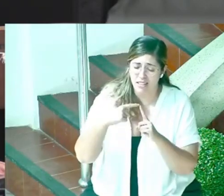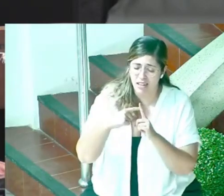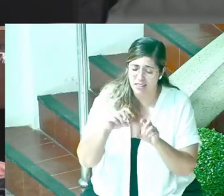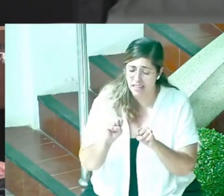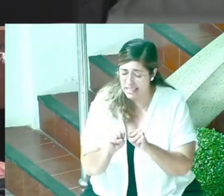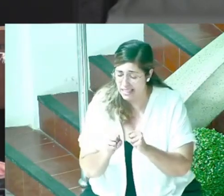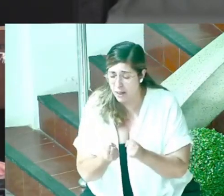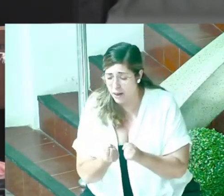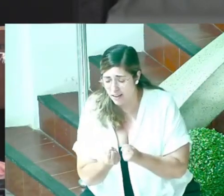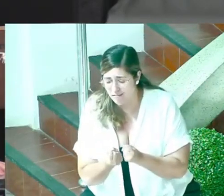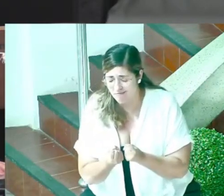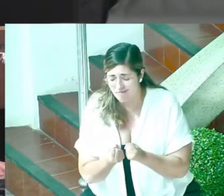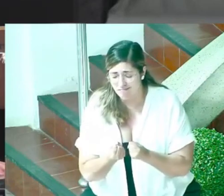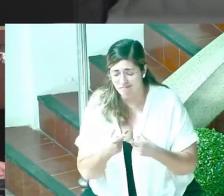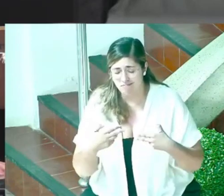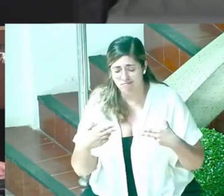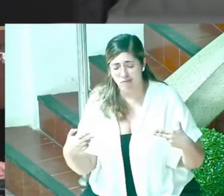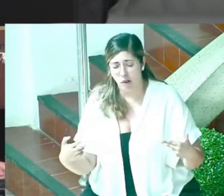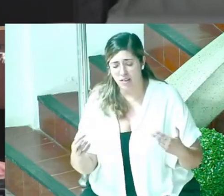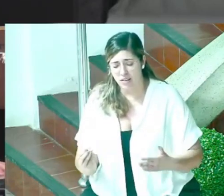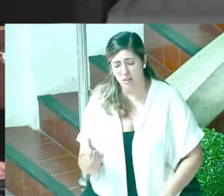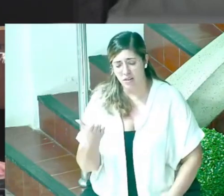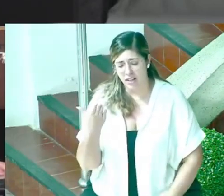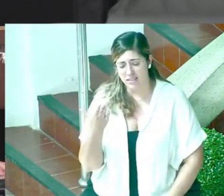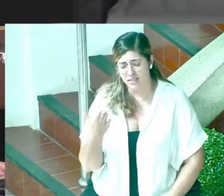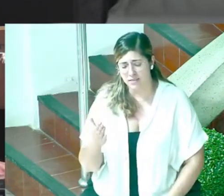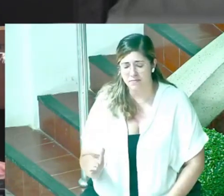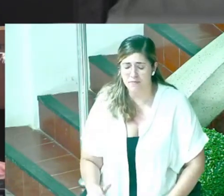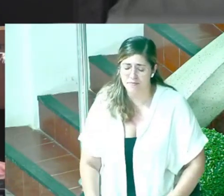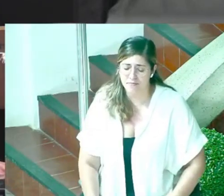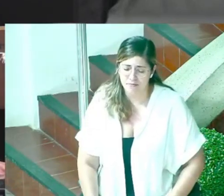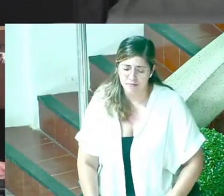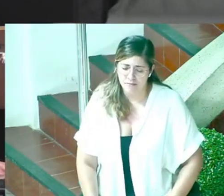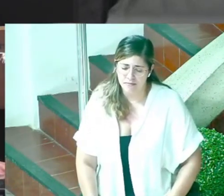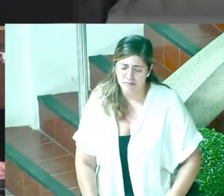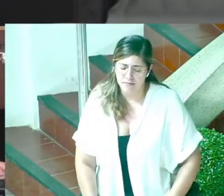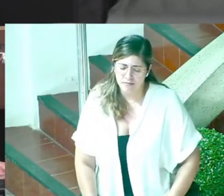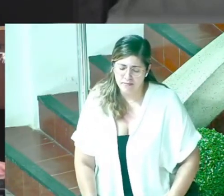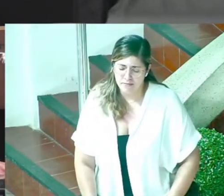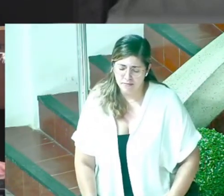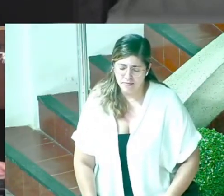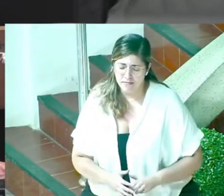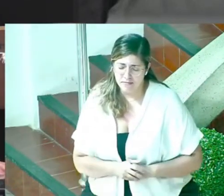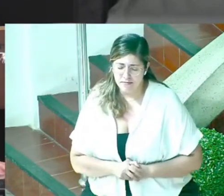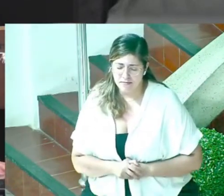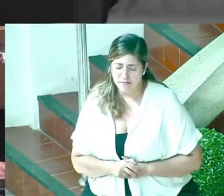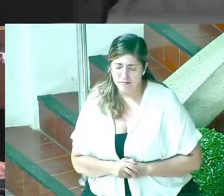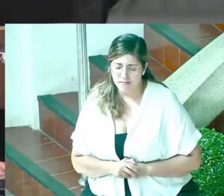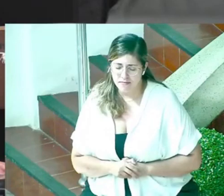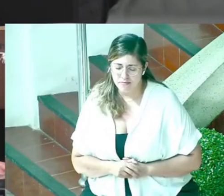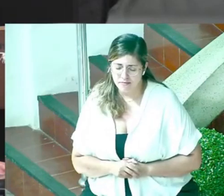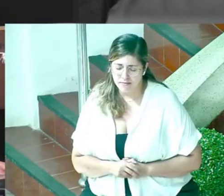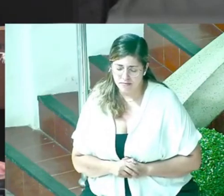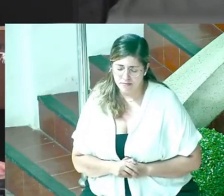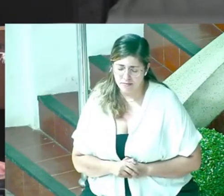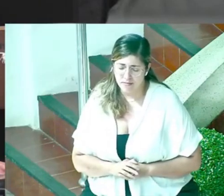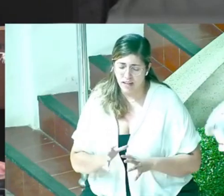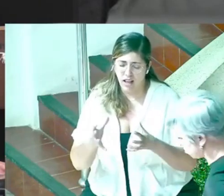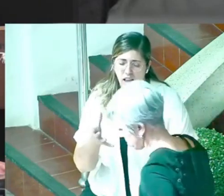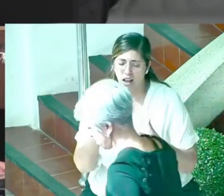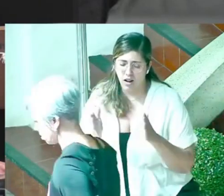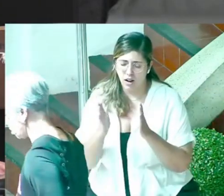podemos transformar relacionamentos em armas mortíferas. E é dessa forma que